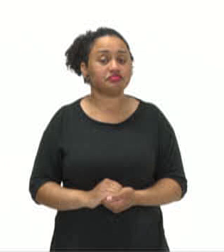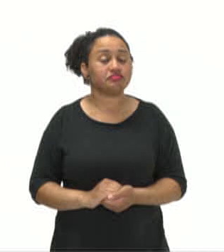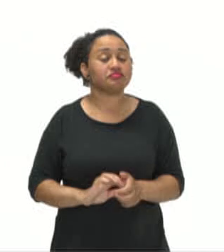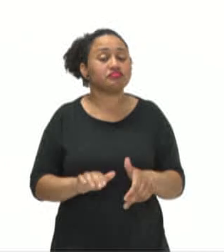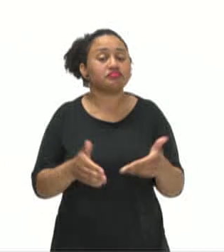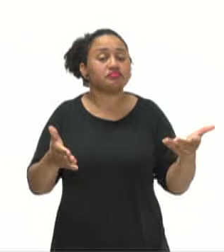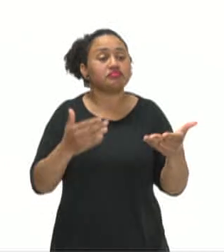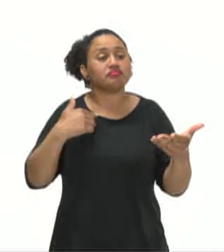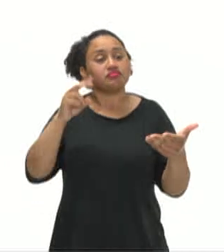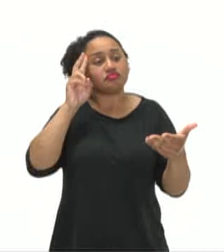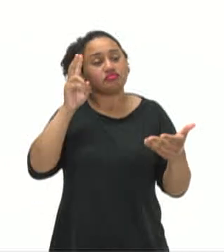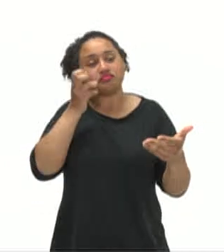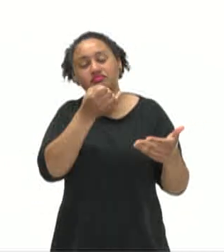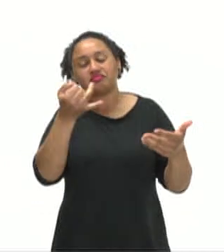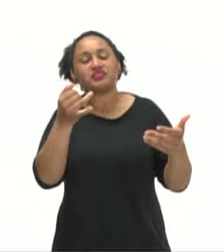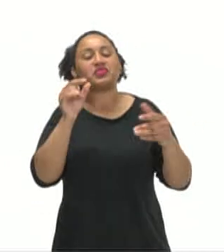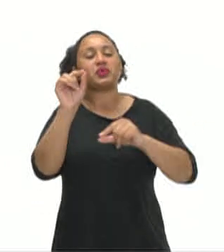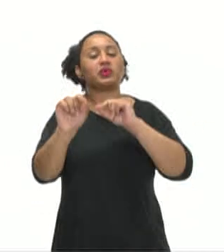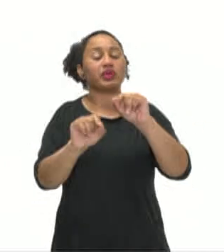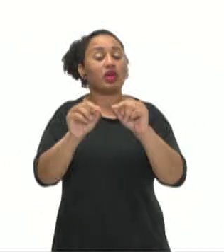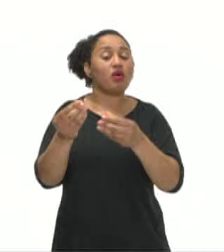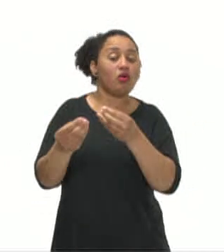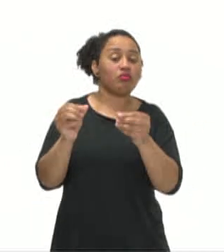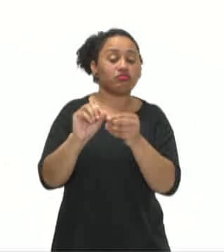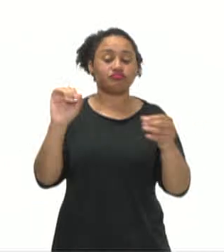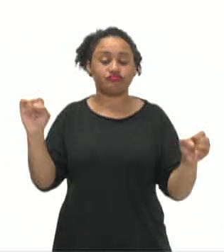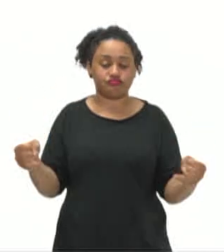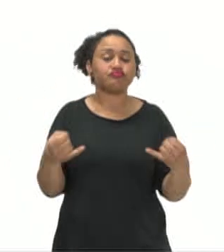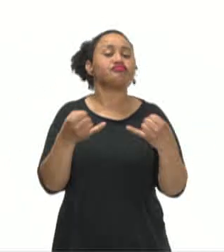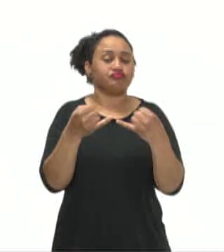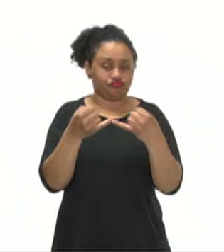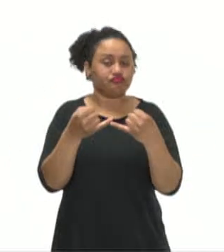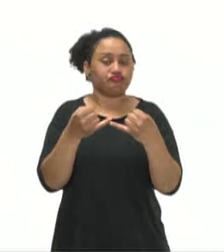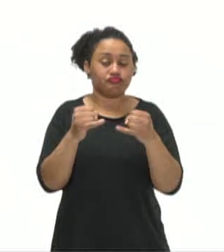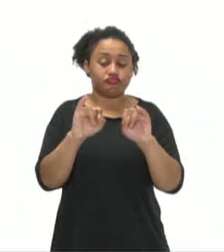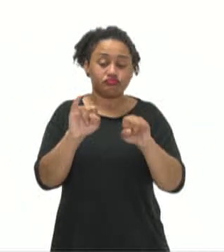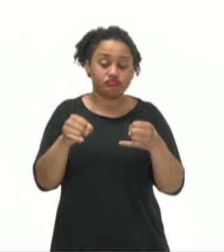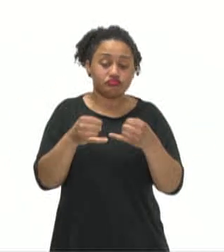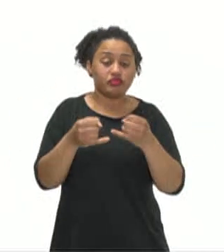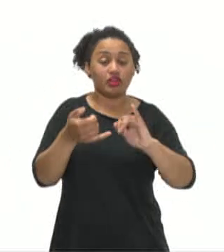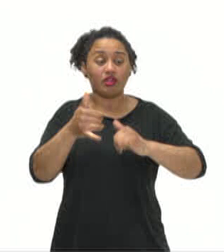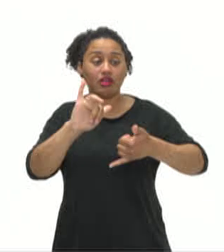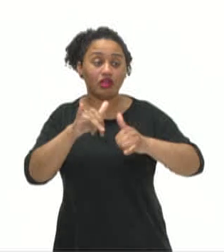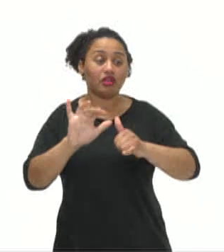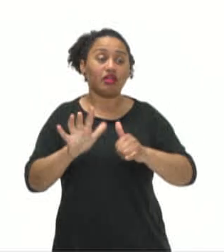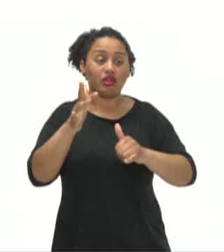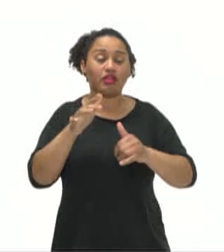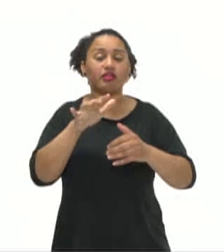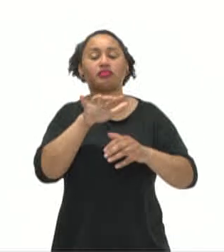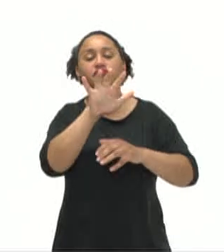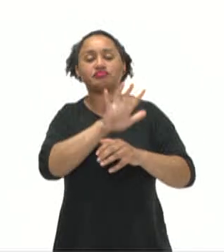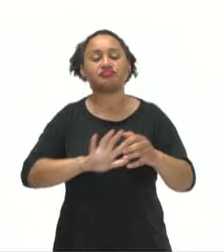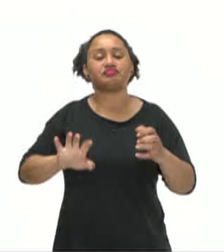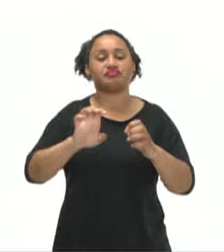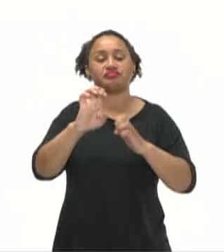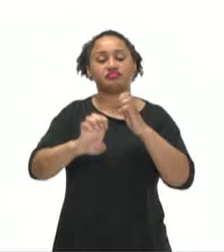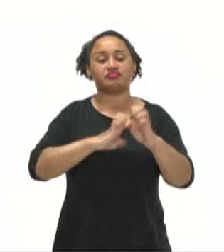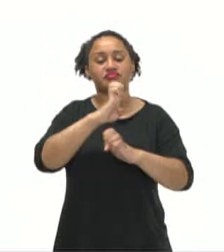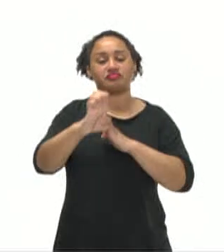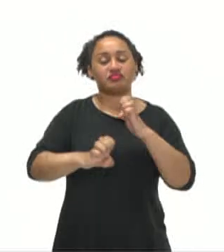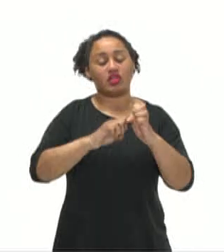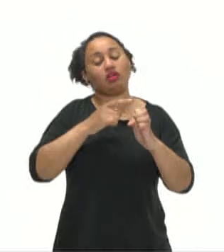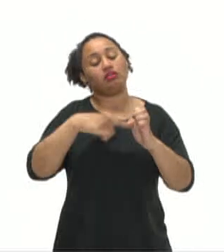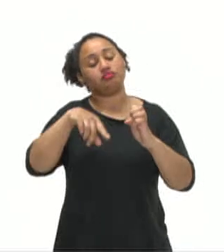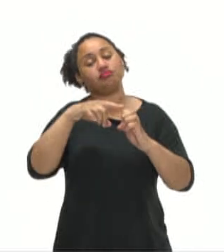Vamos lembrar algumas coisas aqui sobre as nossas ligações iônicas. Então, as ligações químicas ocorrem na eletrosfera, isso é, na camada